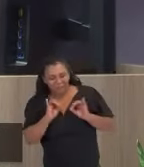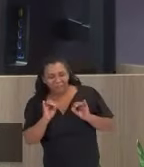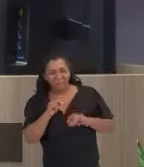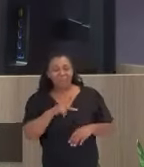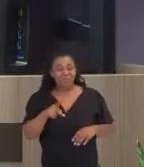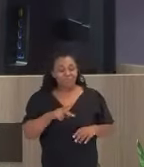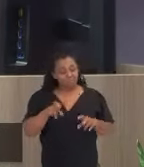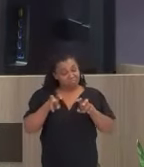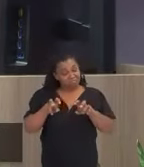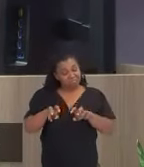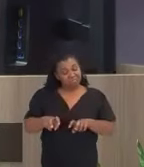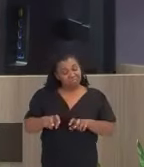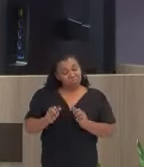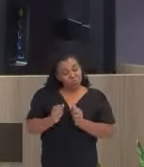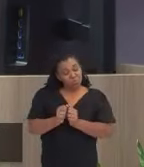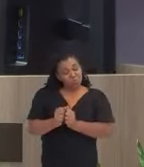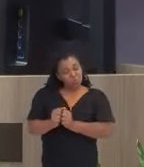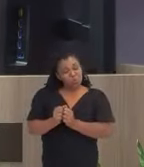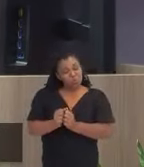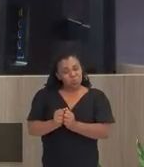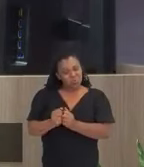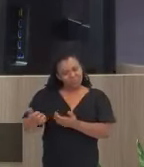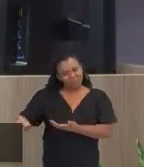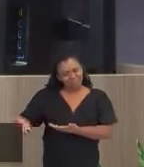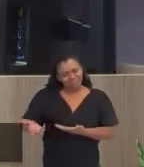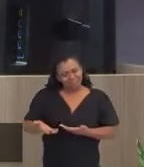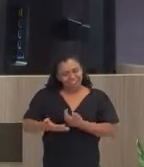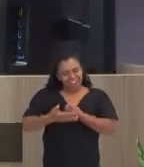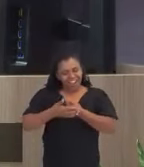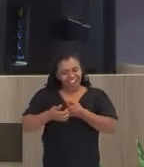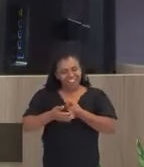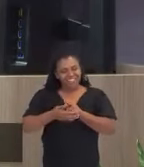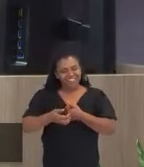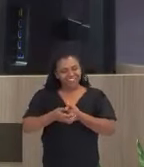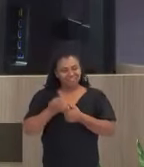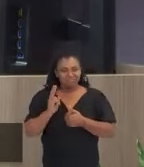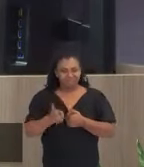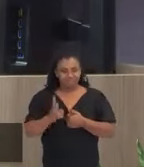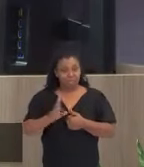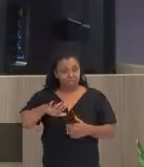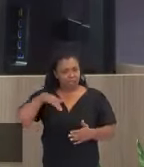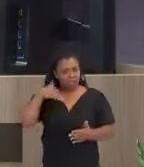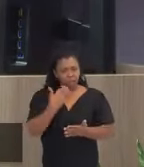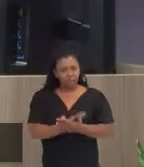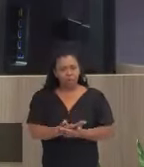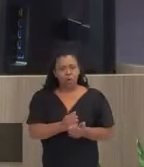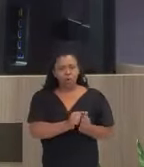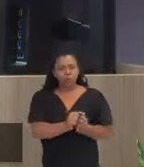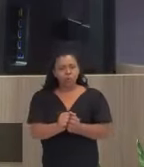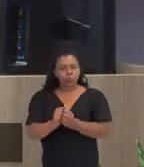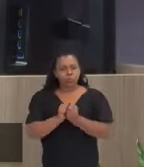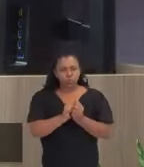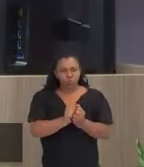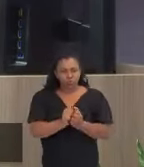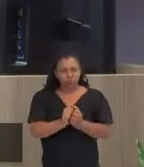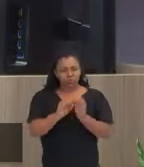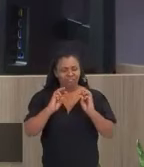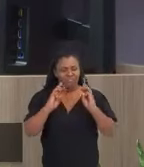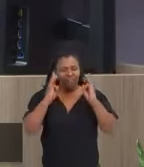E foi desse sente aqui do meu lado, acolhedor e cuidadoso, como sempre, que a gente está aqui hoje juntos, tendo esse evento,